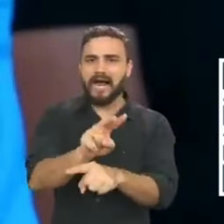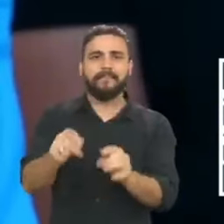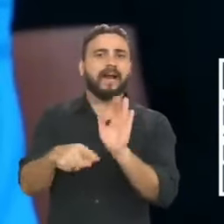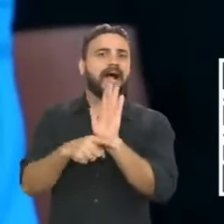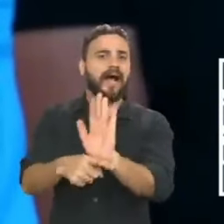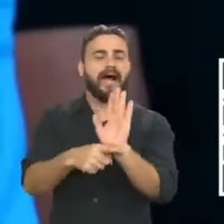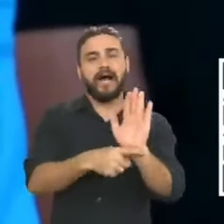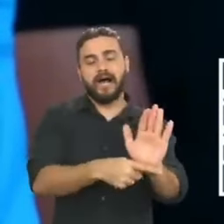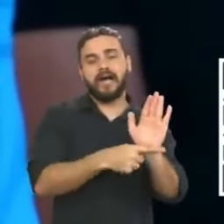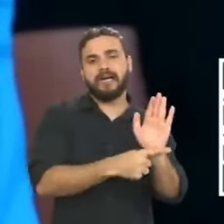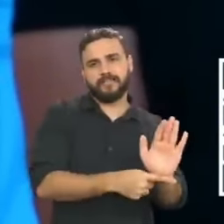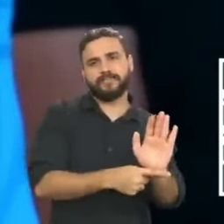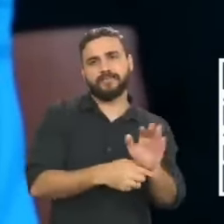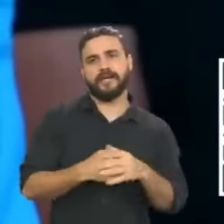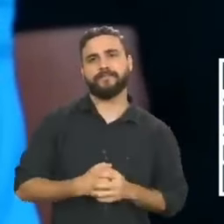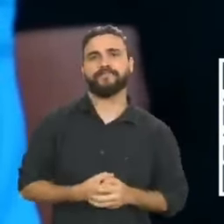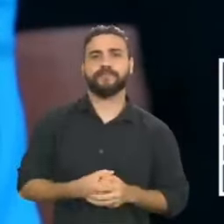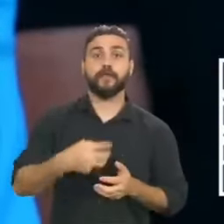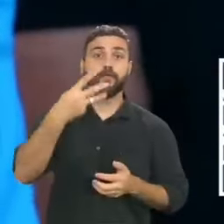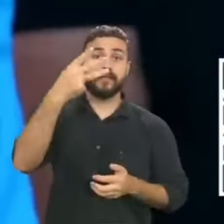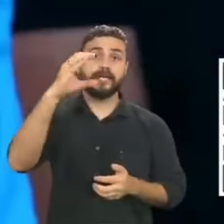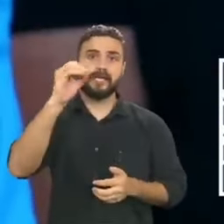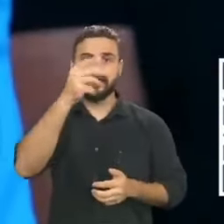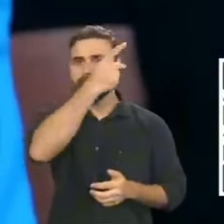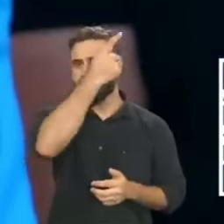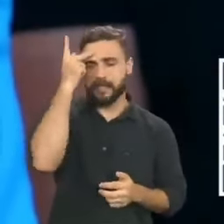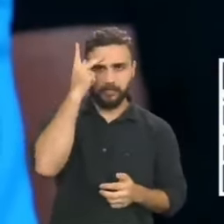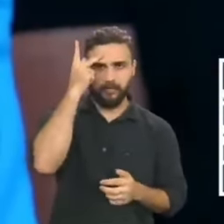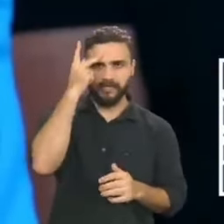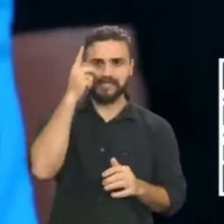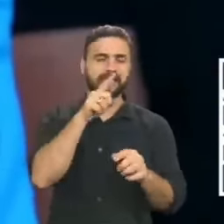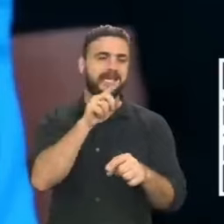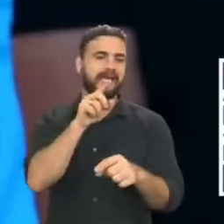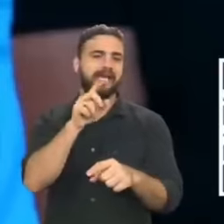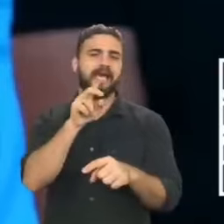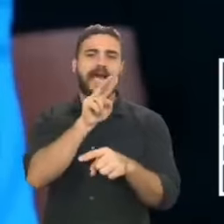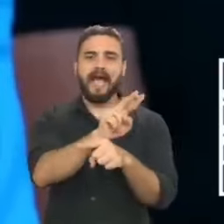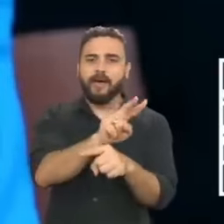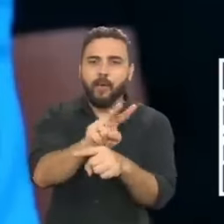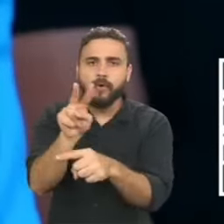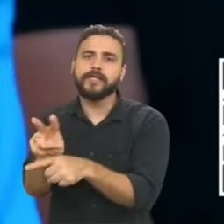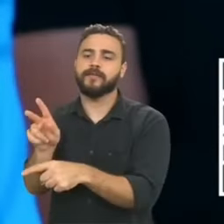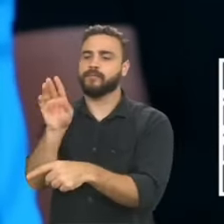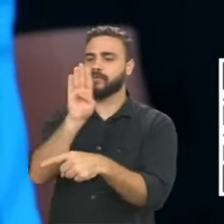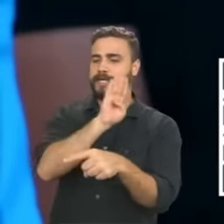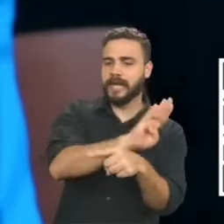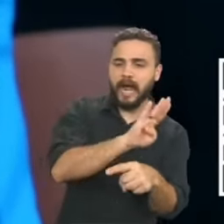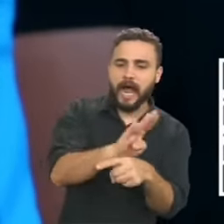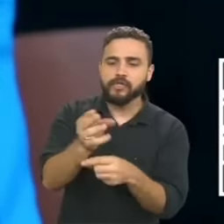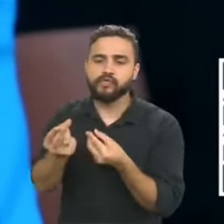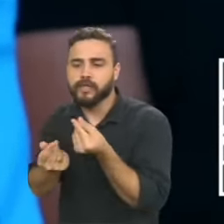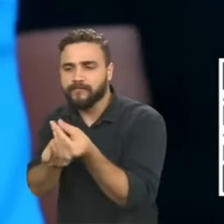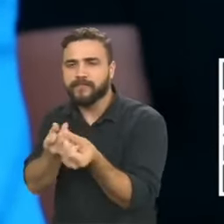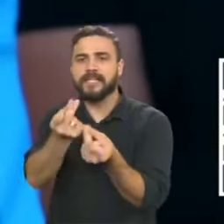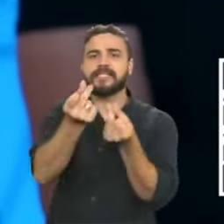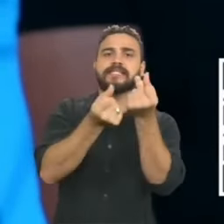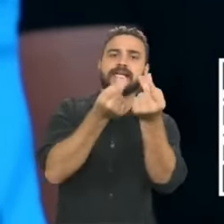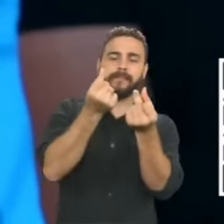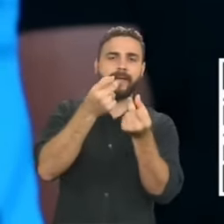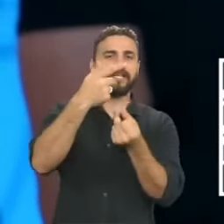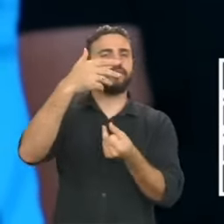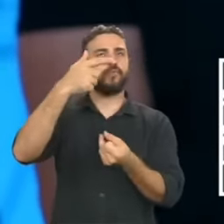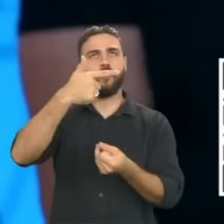poucos apadrinhamentos, então são pessoas físicas que apadrinham a partir de R$100, e isso, R$100,